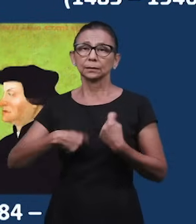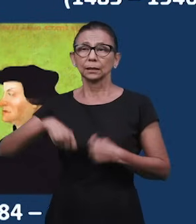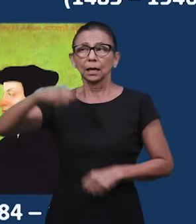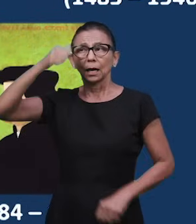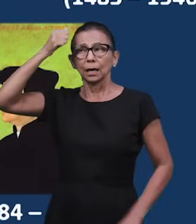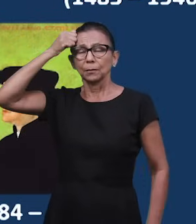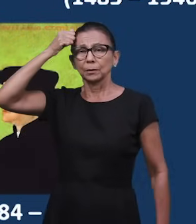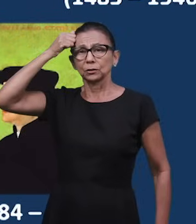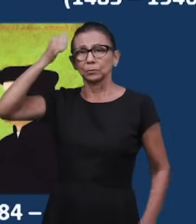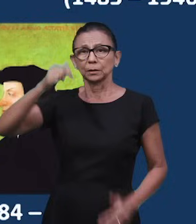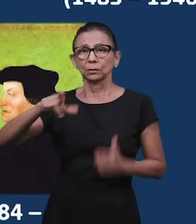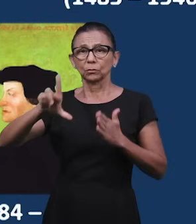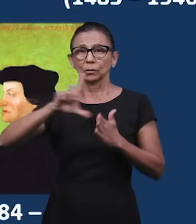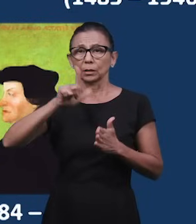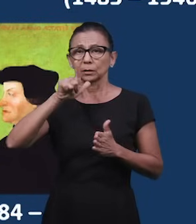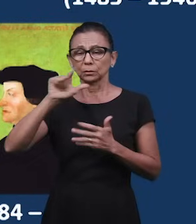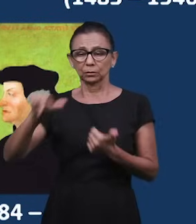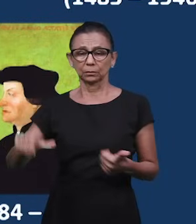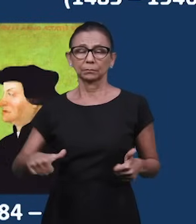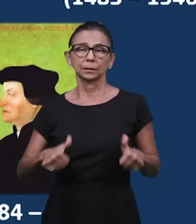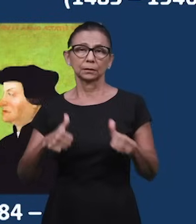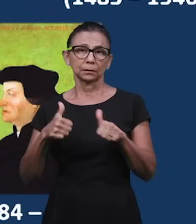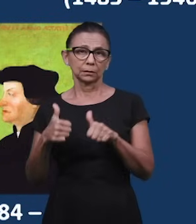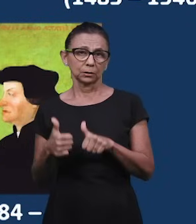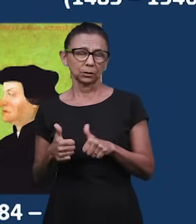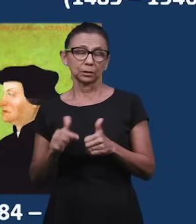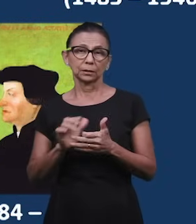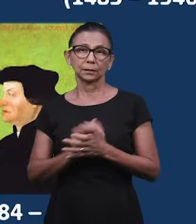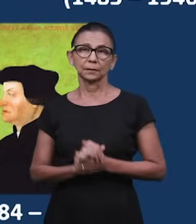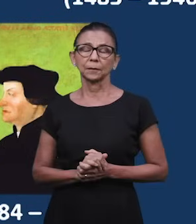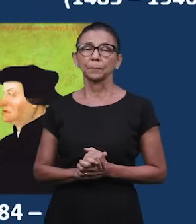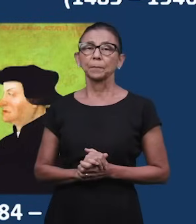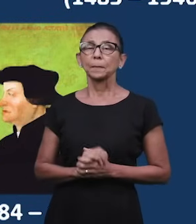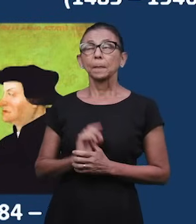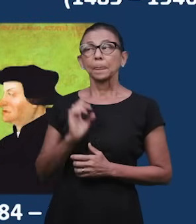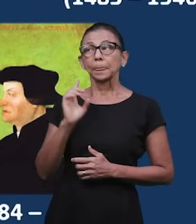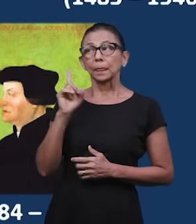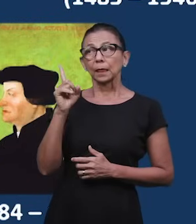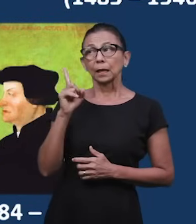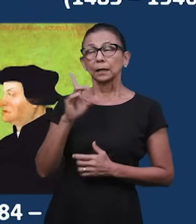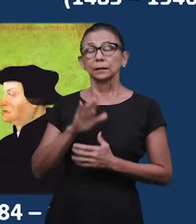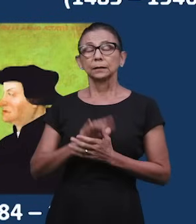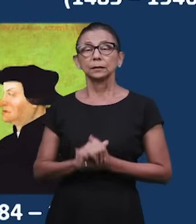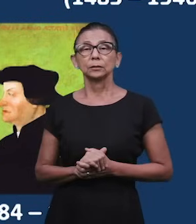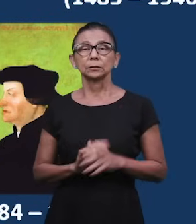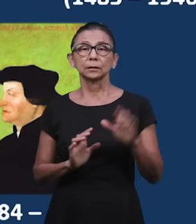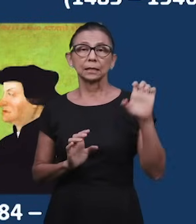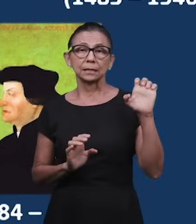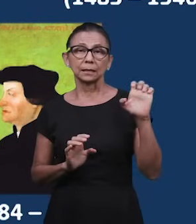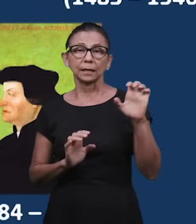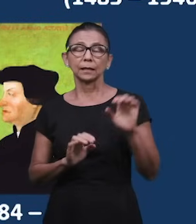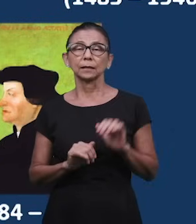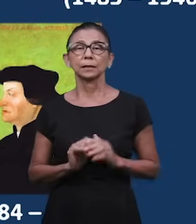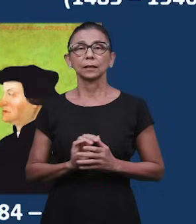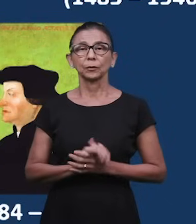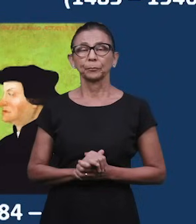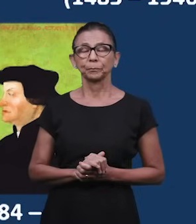do batismo. Já ali na coluna da esquerda, de baixo para cima, nós temos John